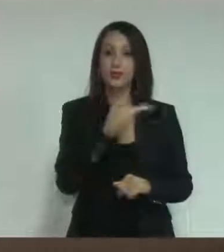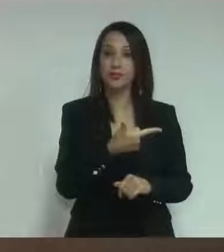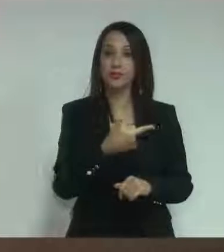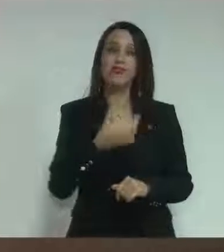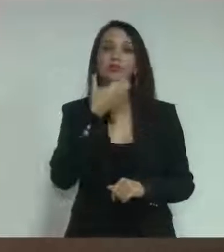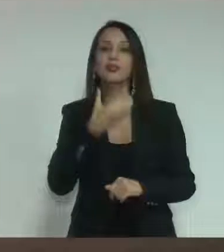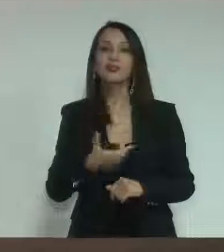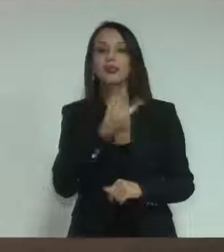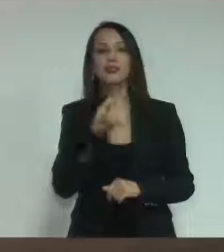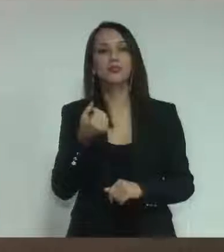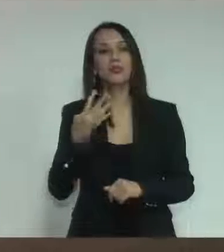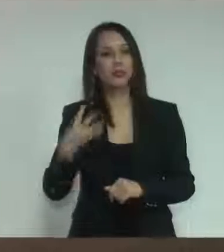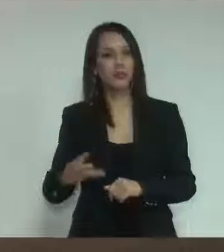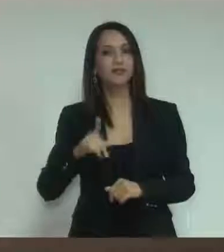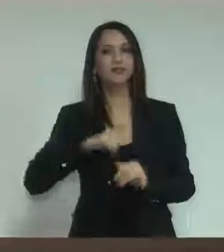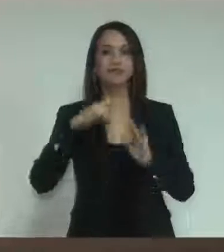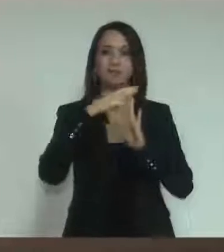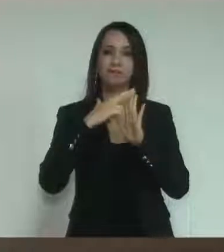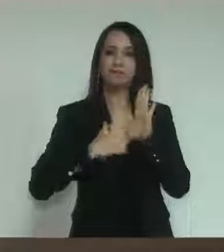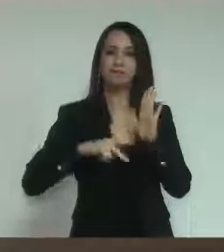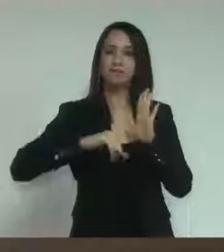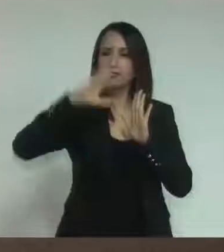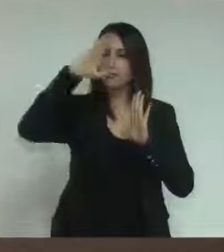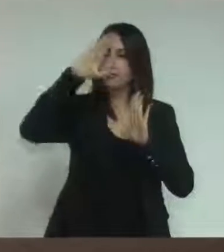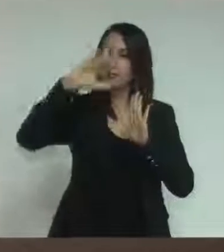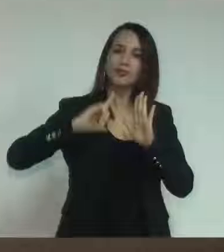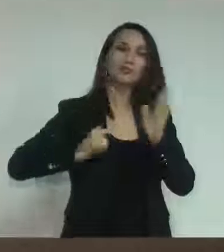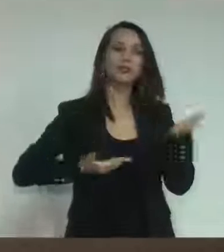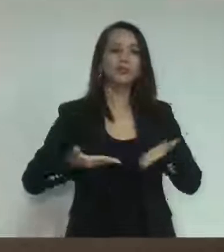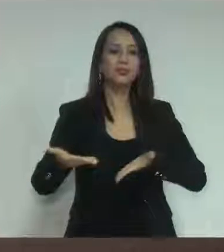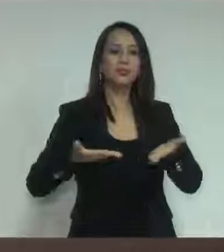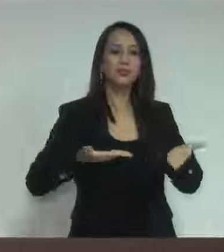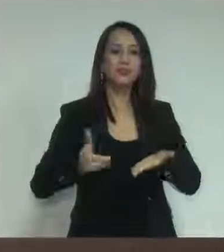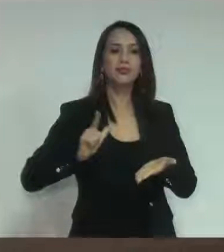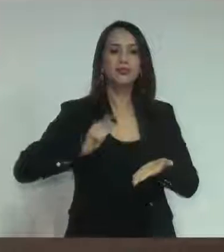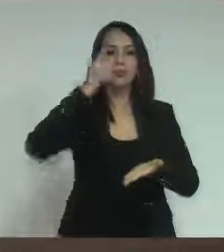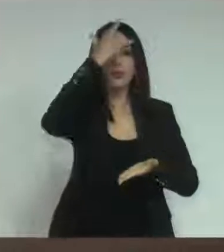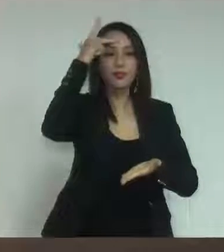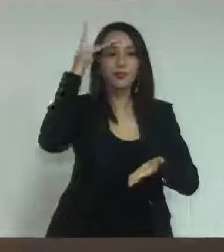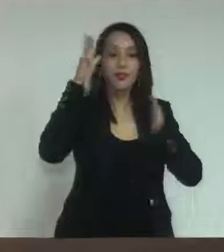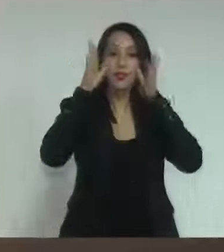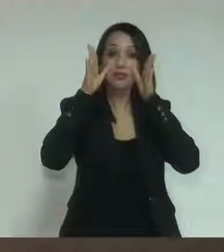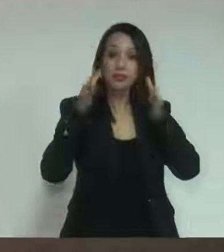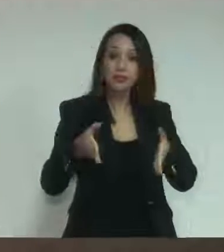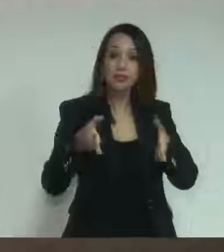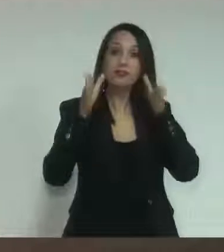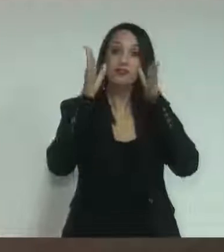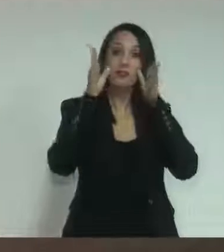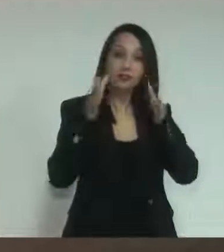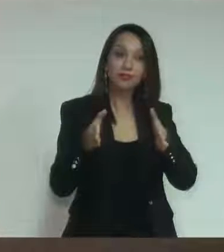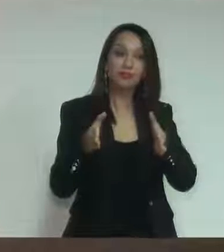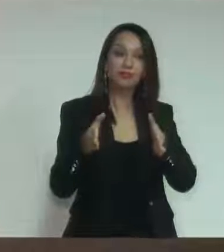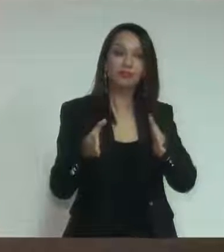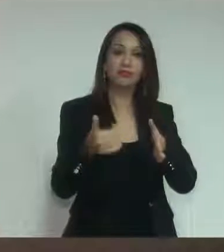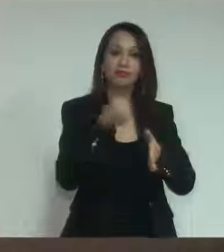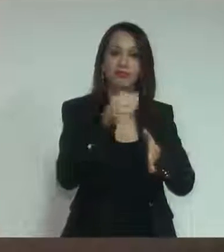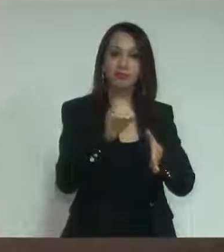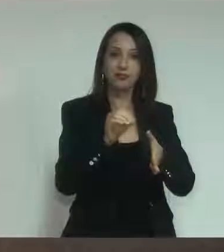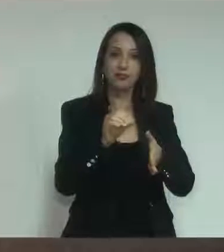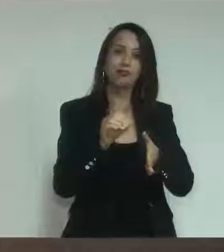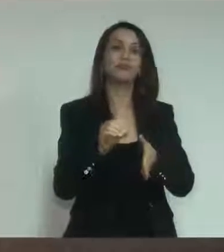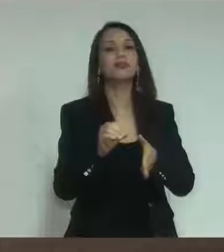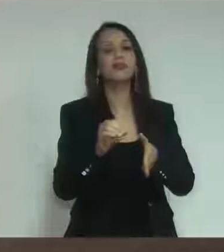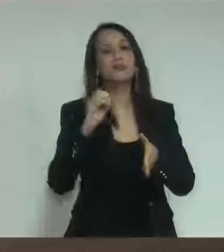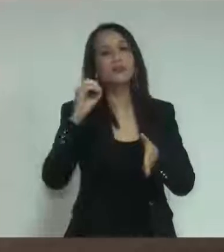ele regulamenta o seguinte: dá prioridade de atendimento às pessoas, que especifica a Lei